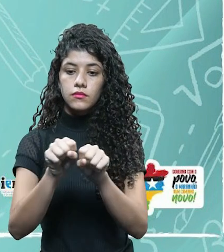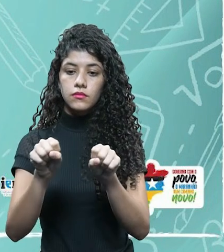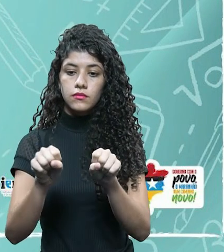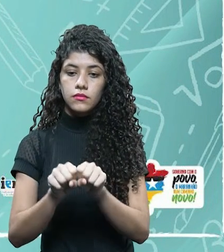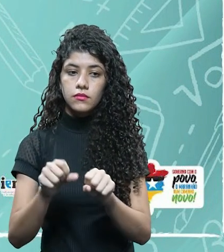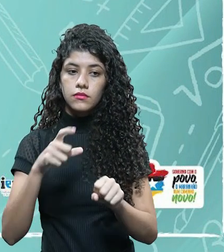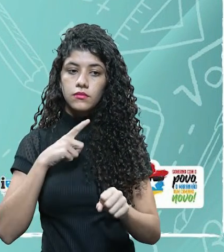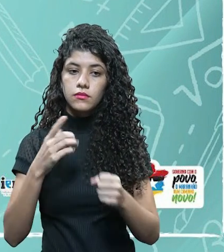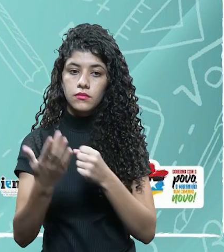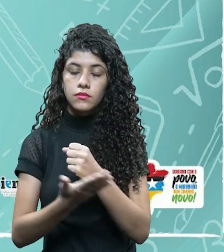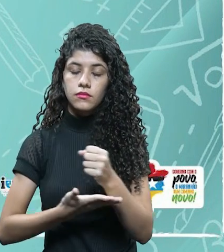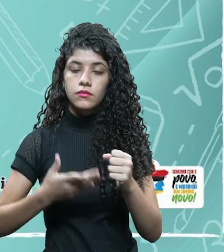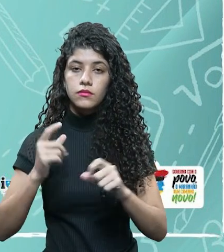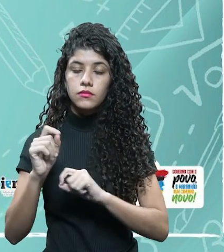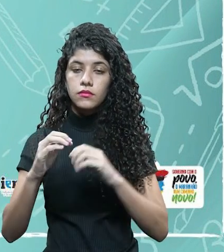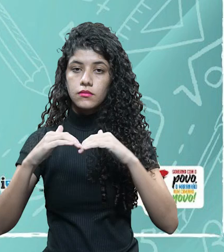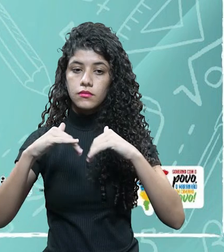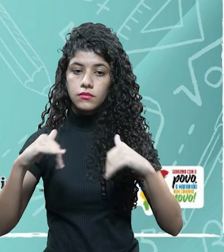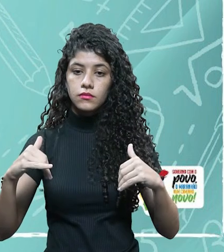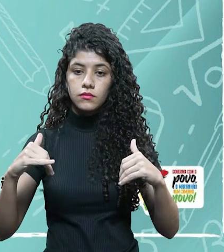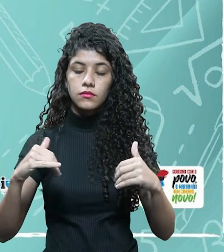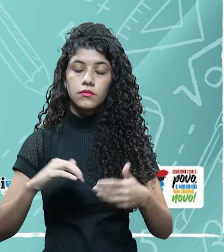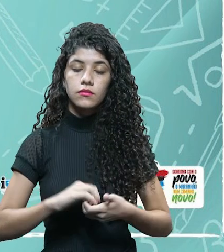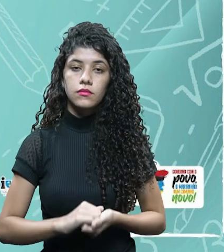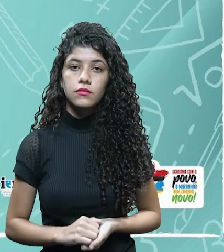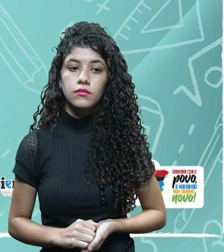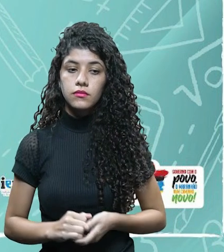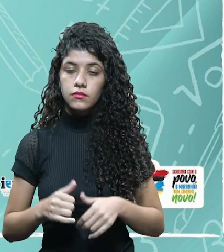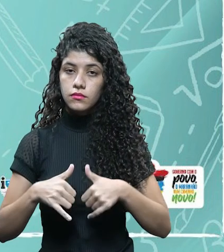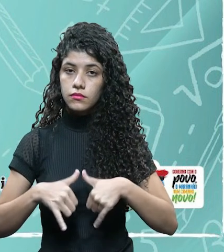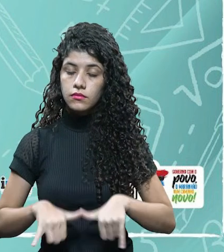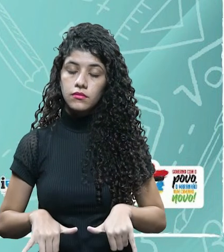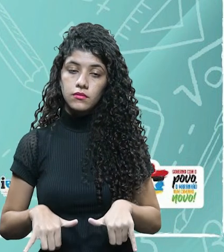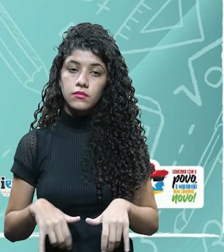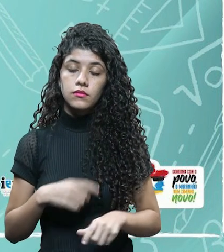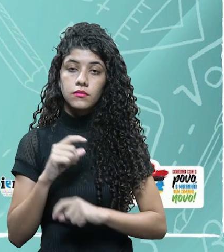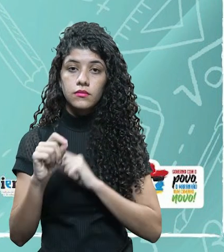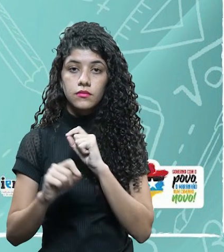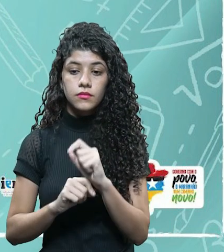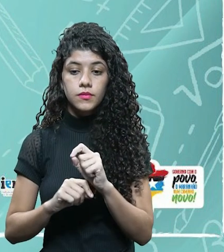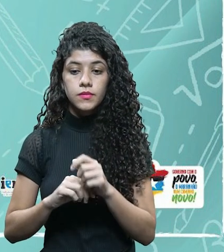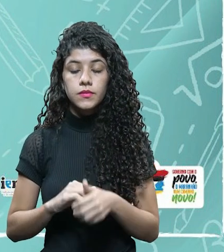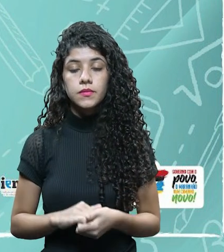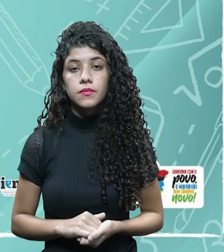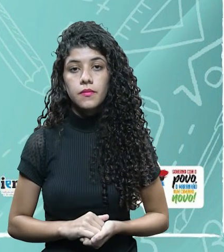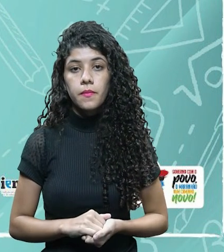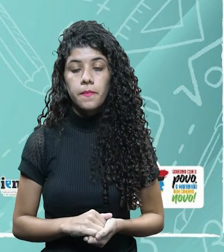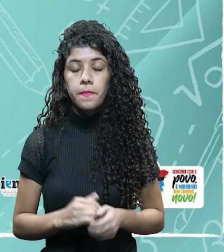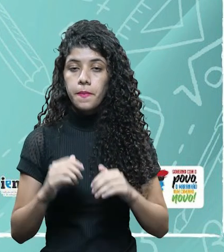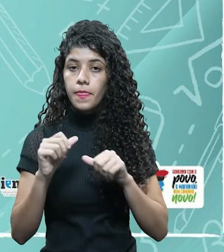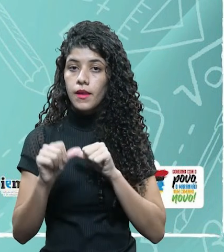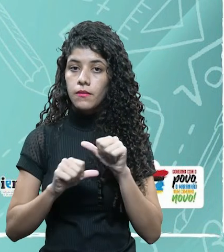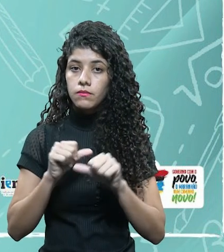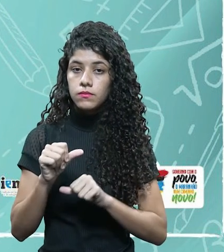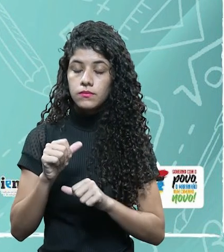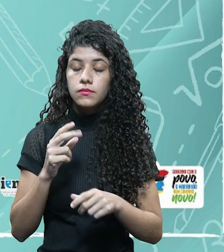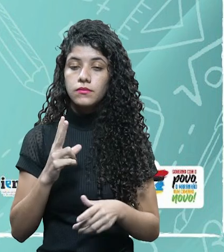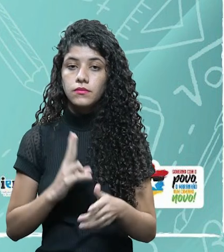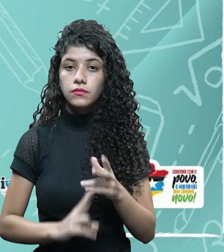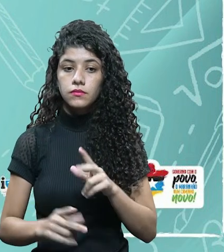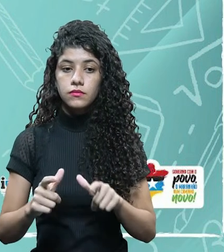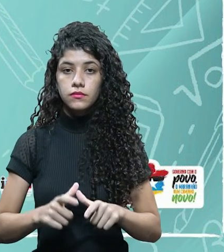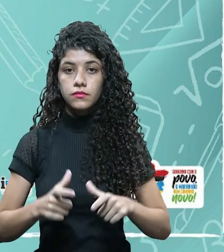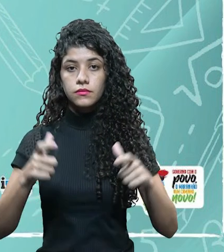O sistema de custeio variável se baseia na separação dos custos em variáveis e fixos, ou seja, em custos que se